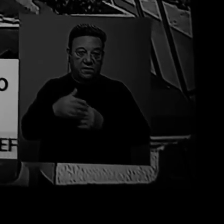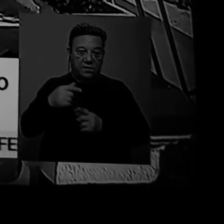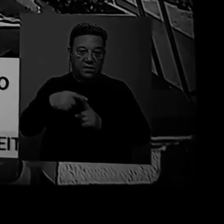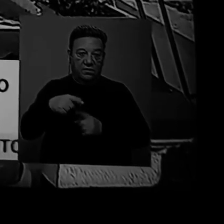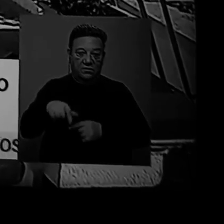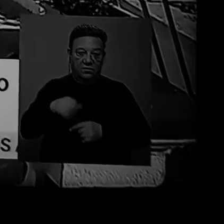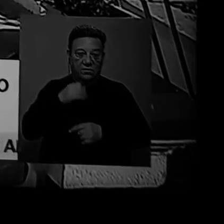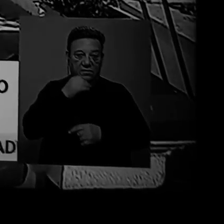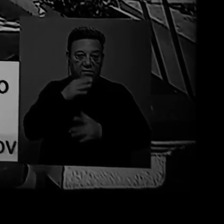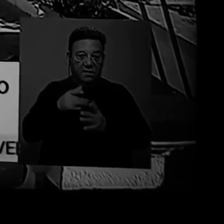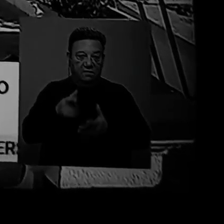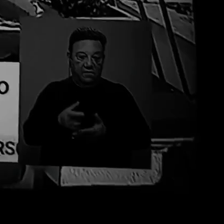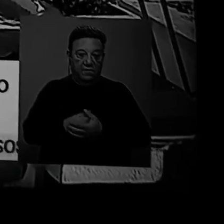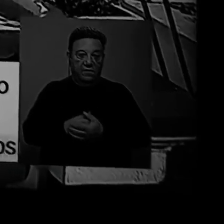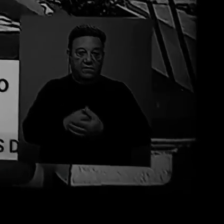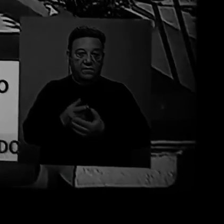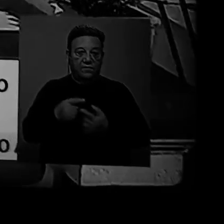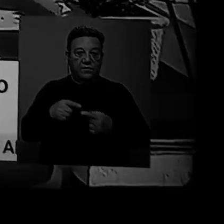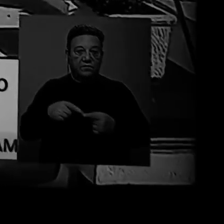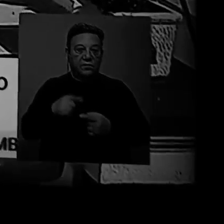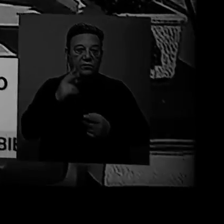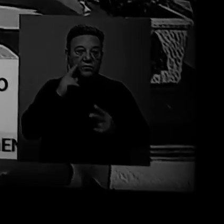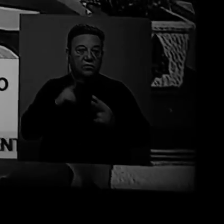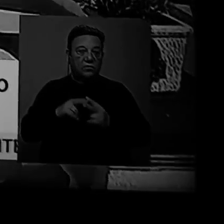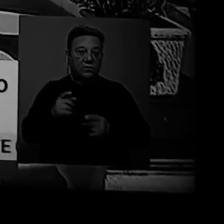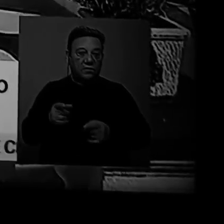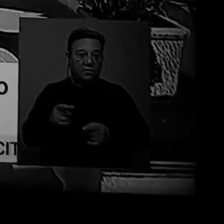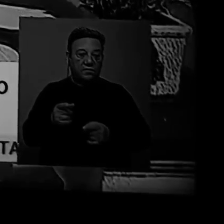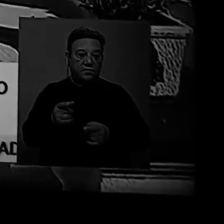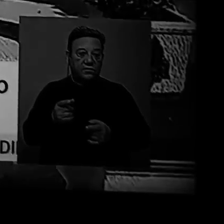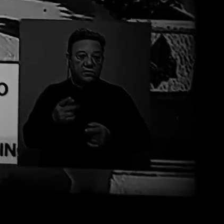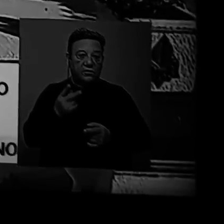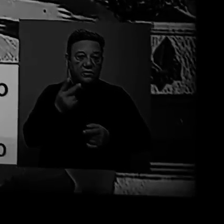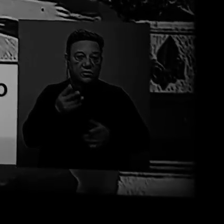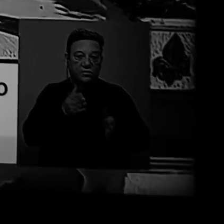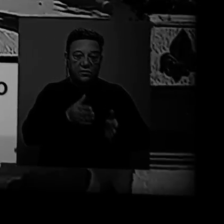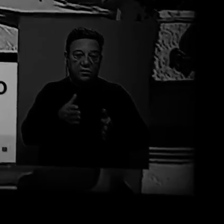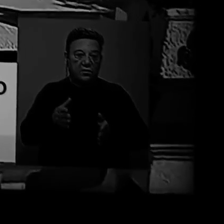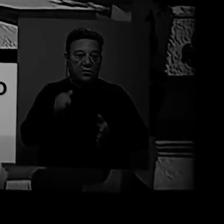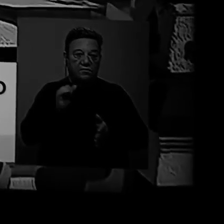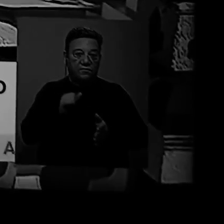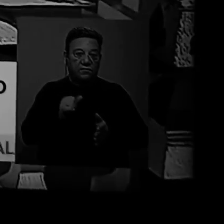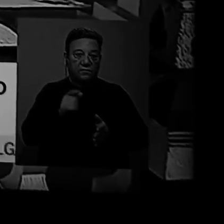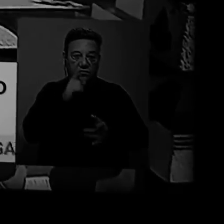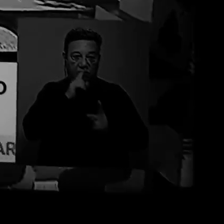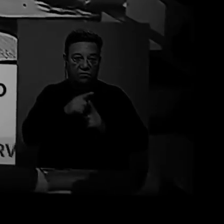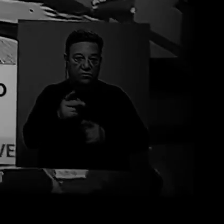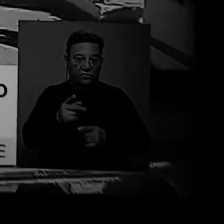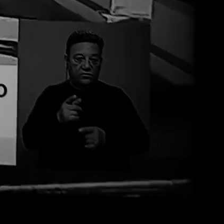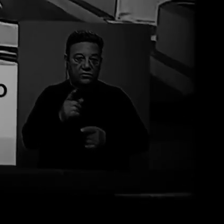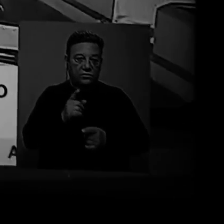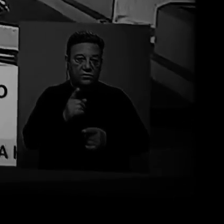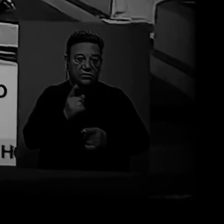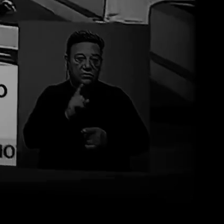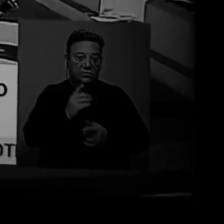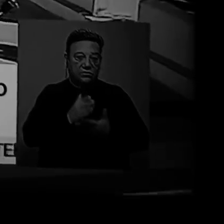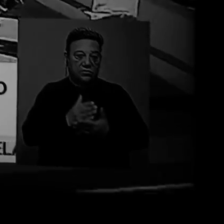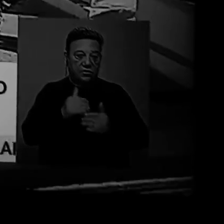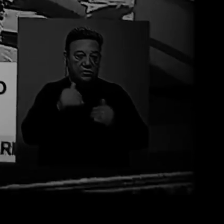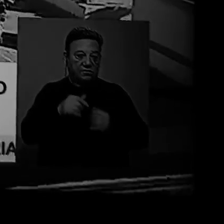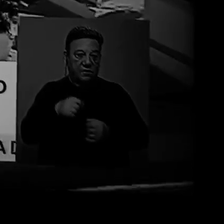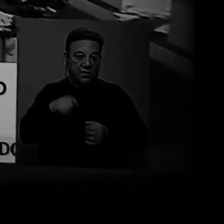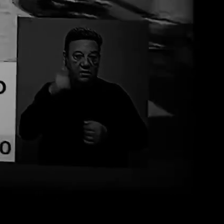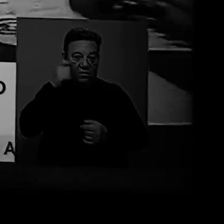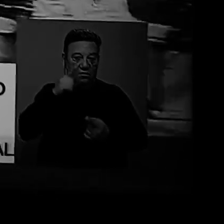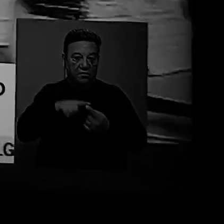de Sacavém, num espaço onde encontramos dois talhões que são comuns não só aos cemitérios aqui do